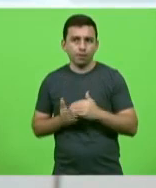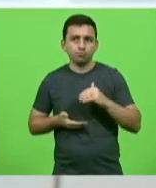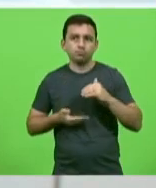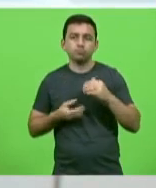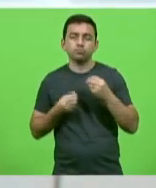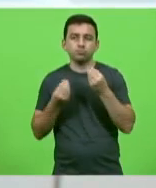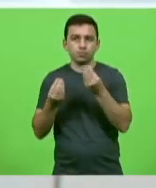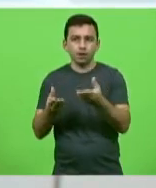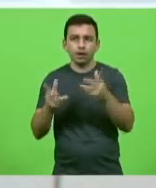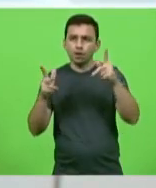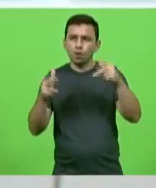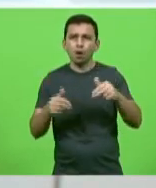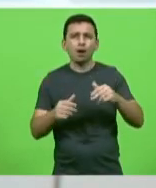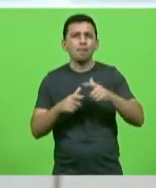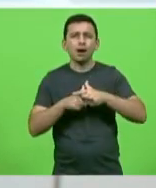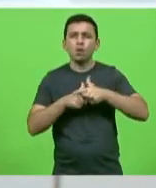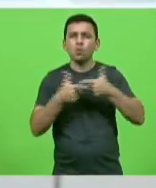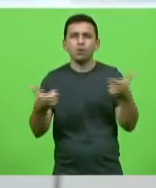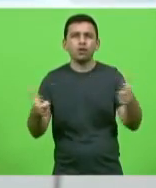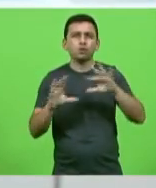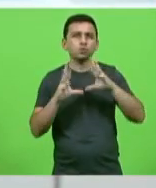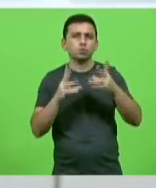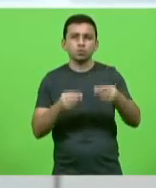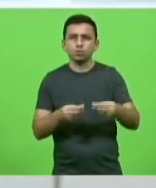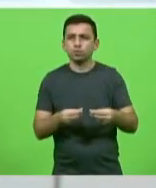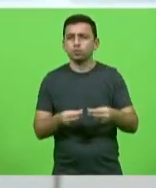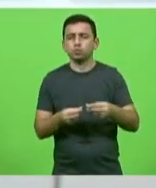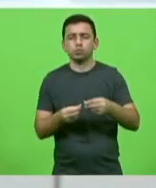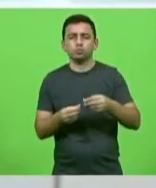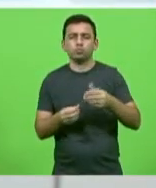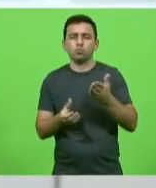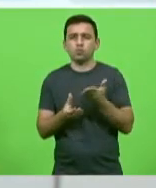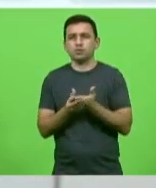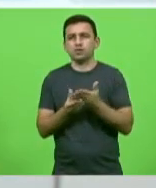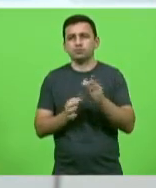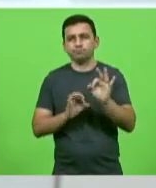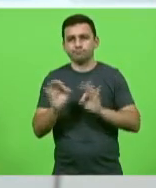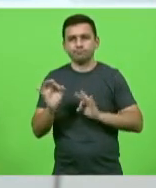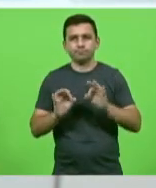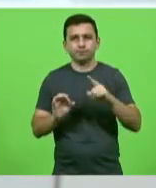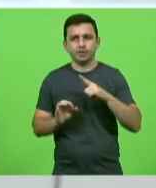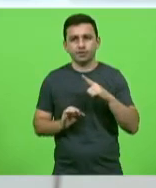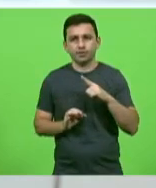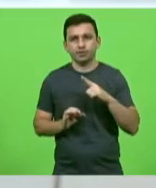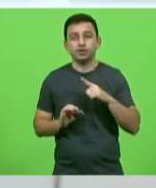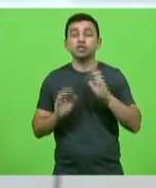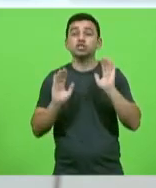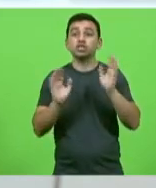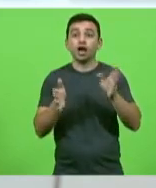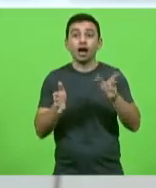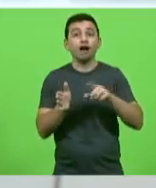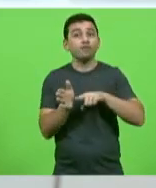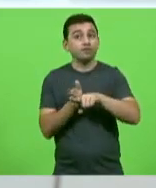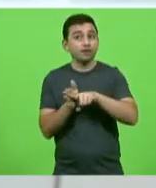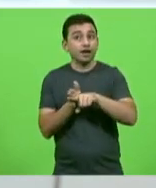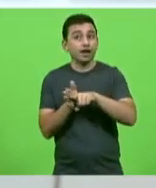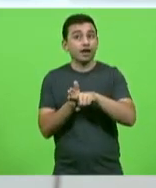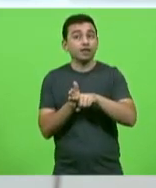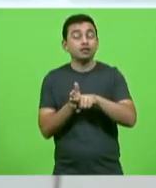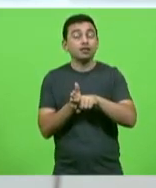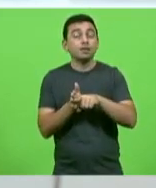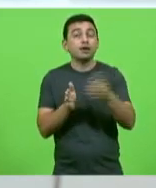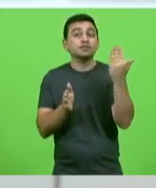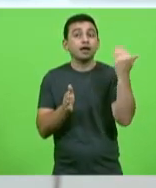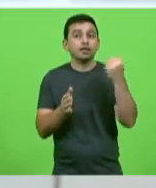processos e com solicitavam pagamento de sipar mas foi verificada nas eu sou de licitação